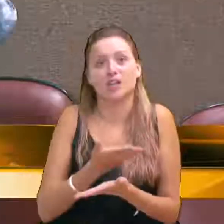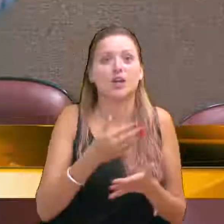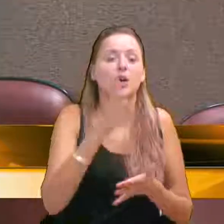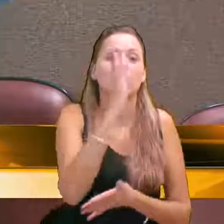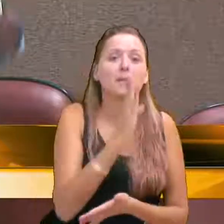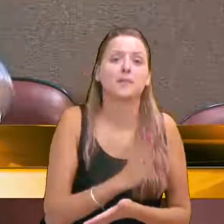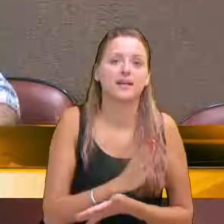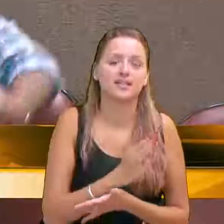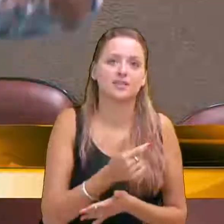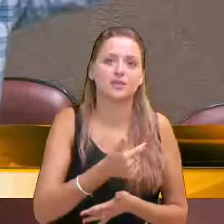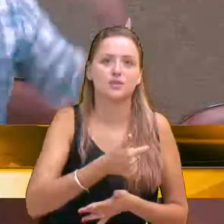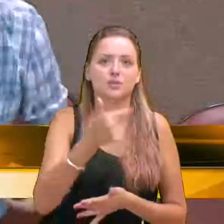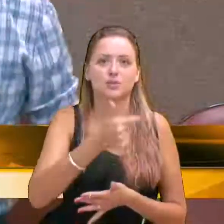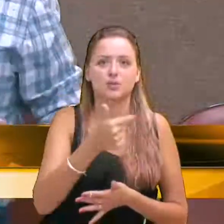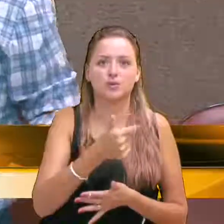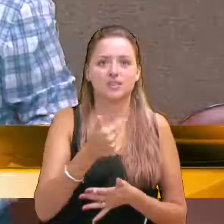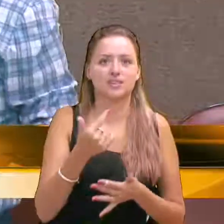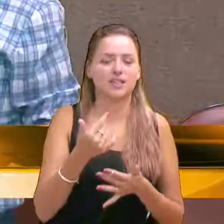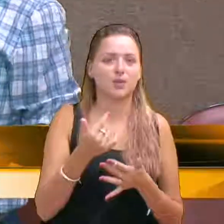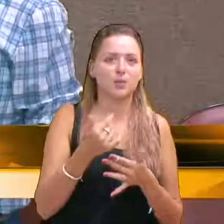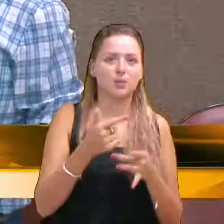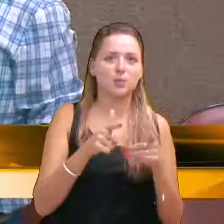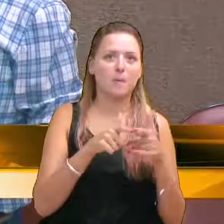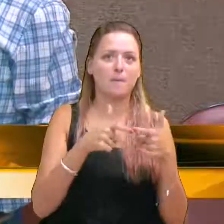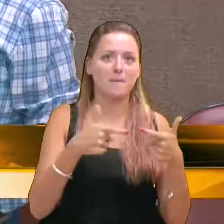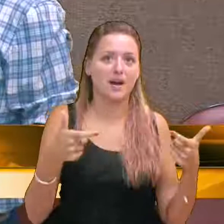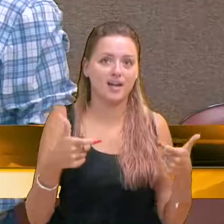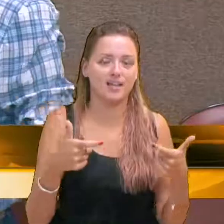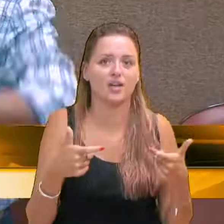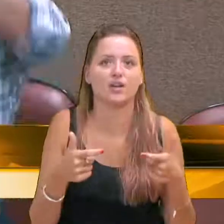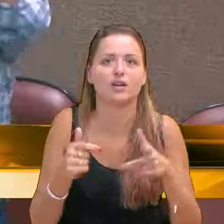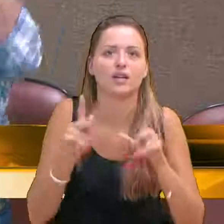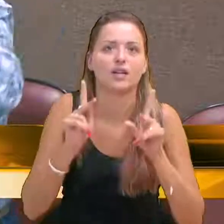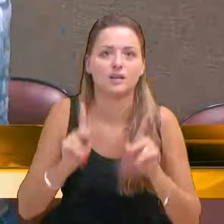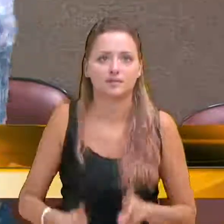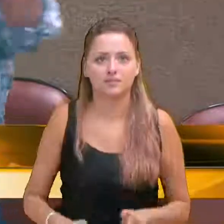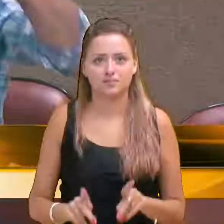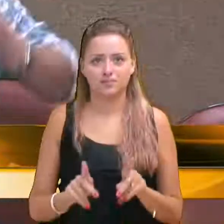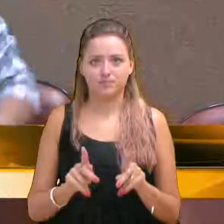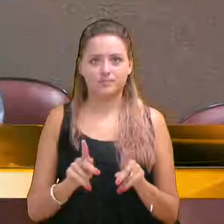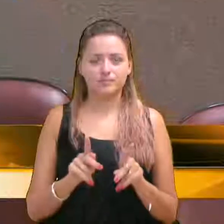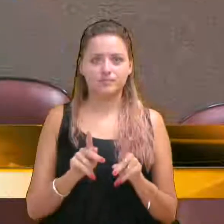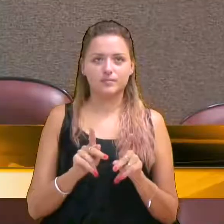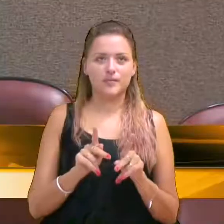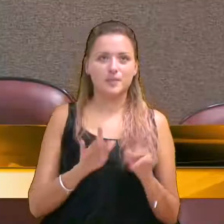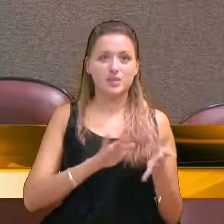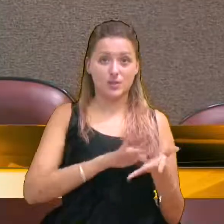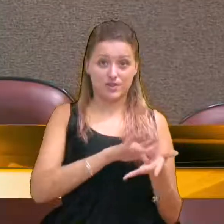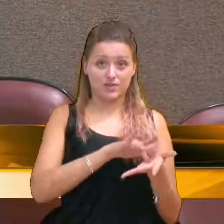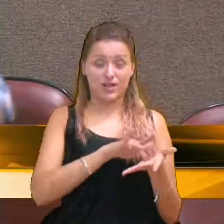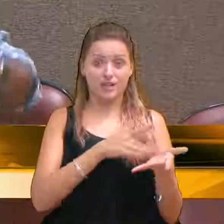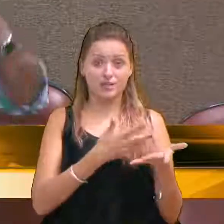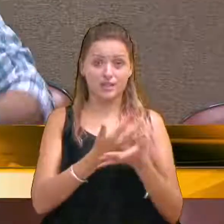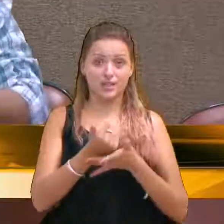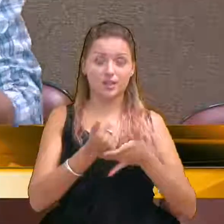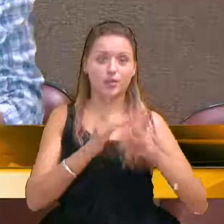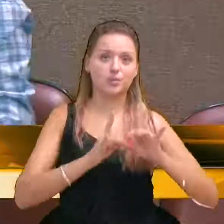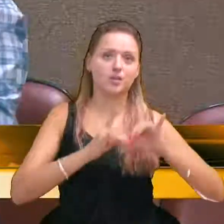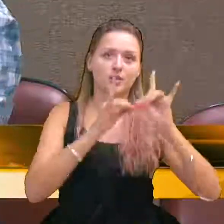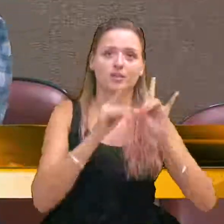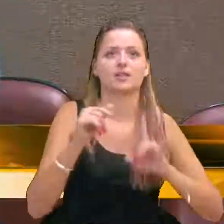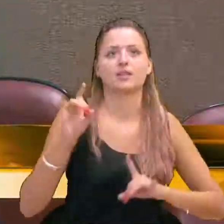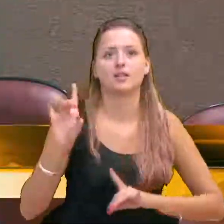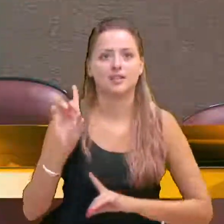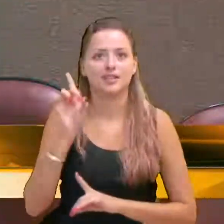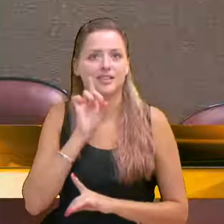2º maior produtor de laranjas do mundo, só perde para os Estados Unidos. Mas nós não temos